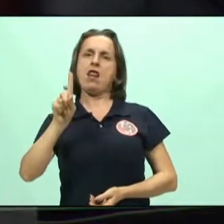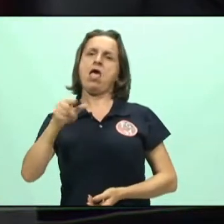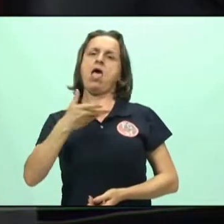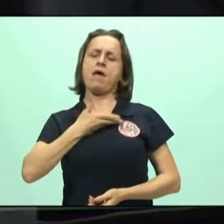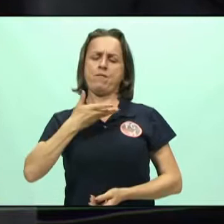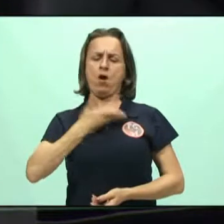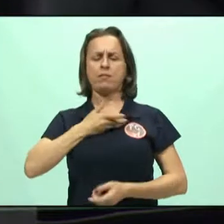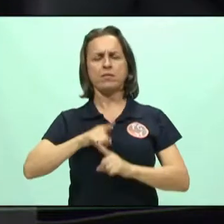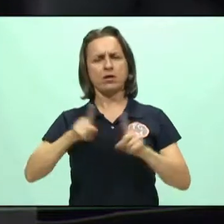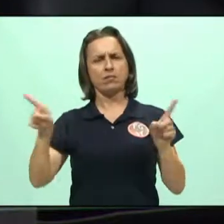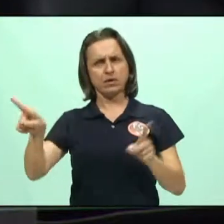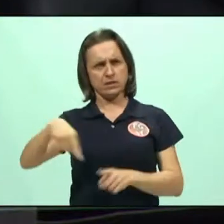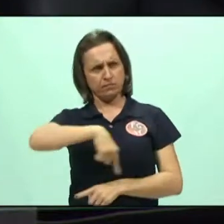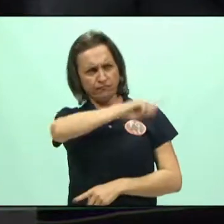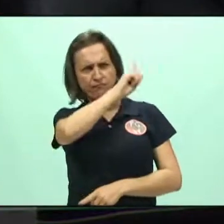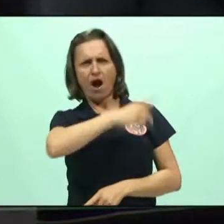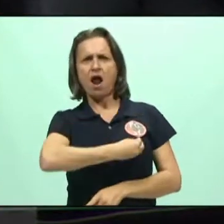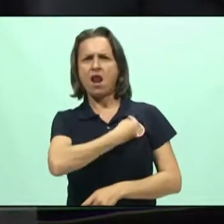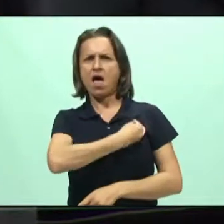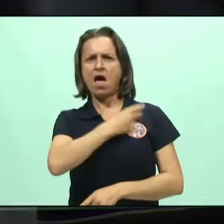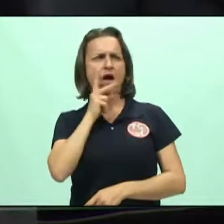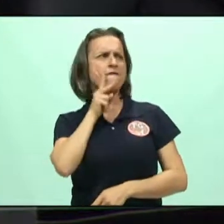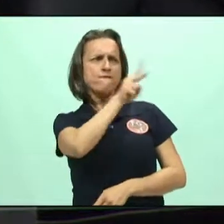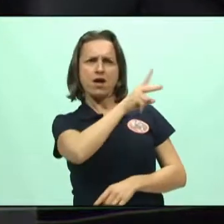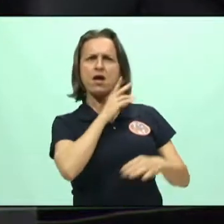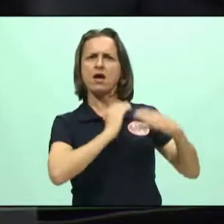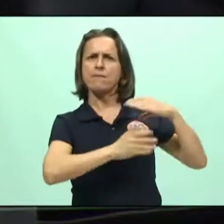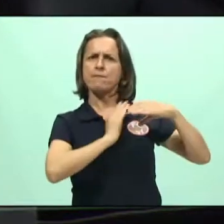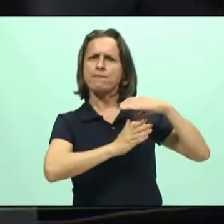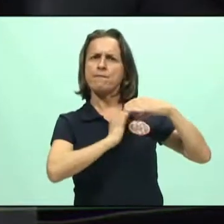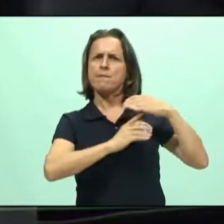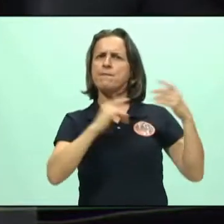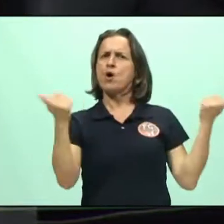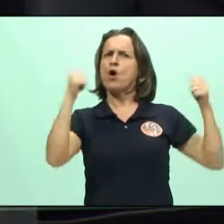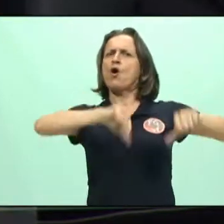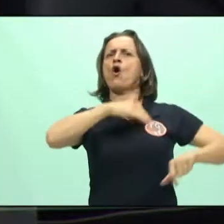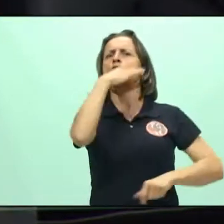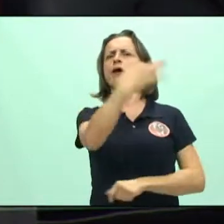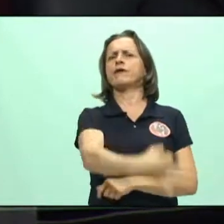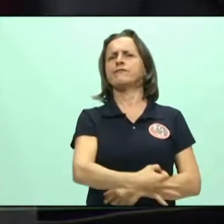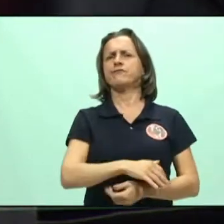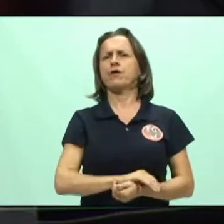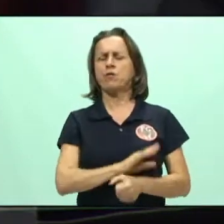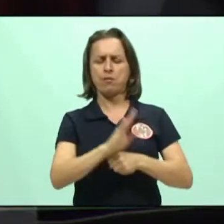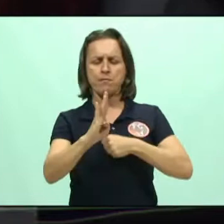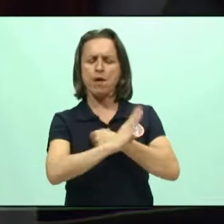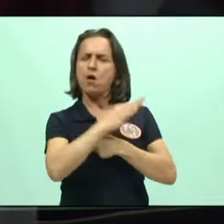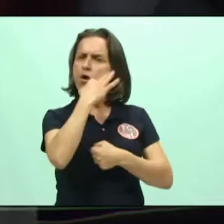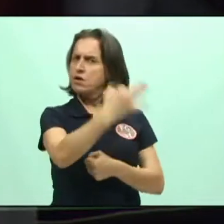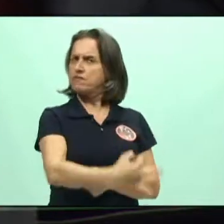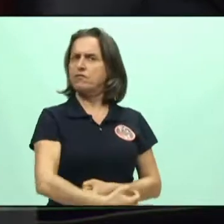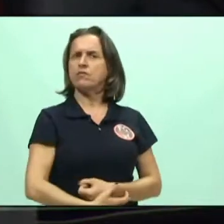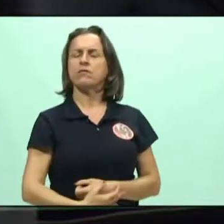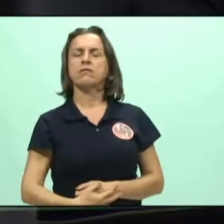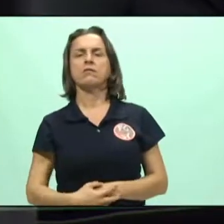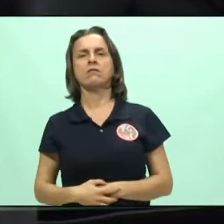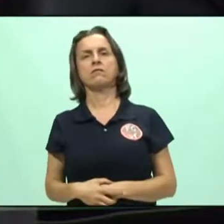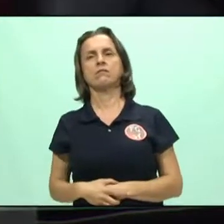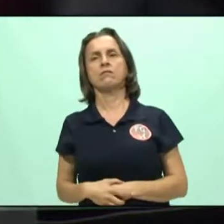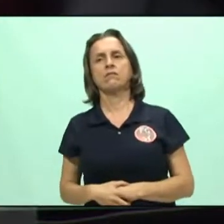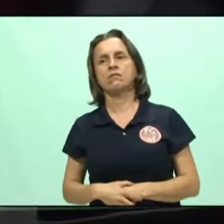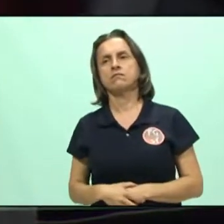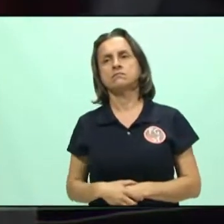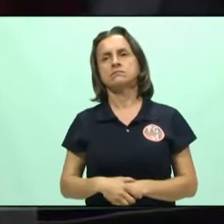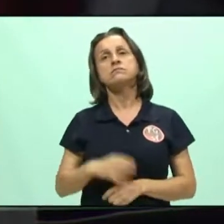o Murilo a coisa tá precária não tô ocupando né Eu acho que desculpa até tocar o seu nome mas eu acho que